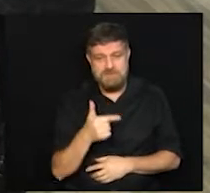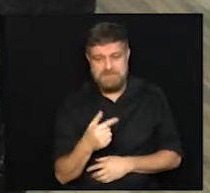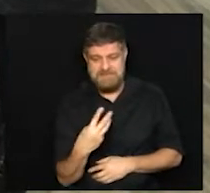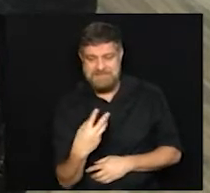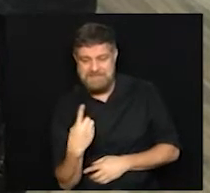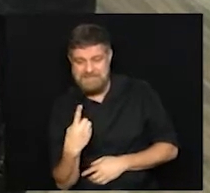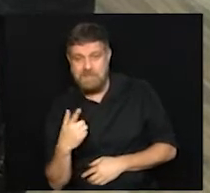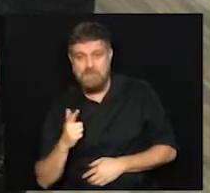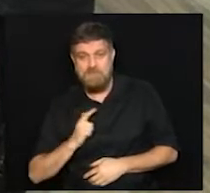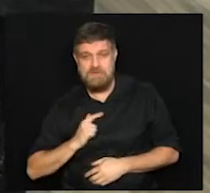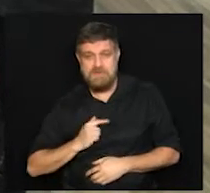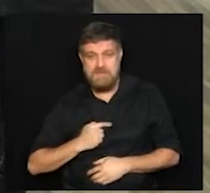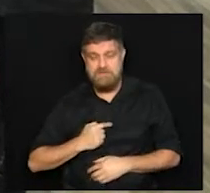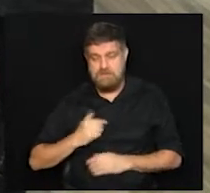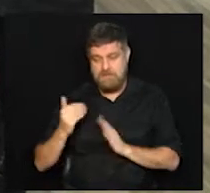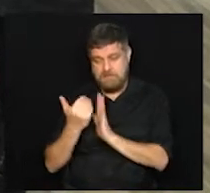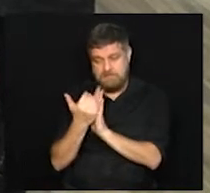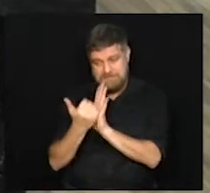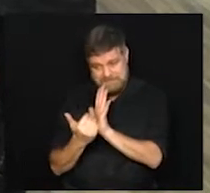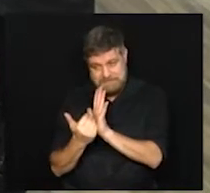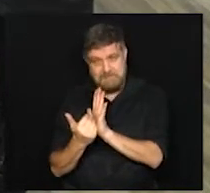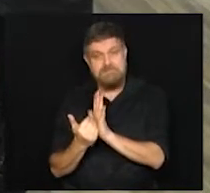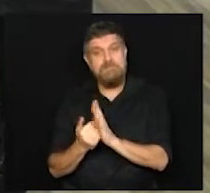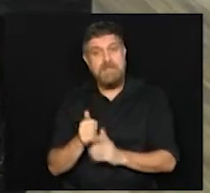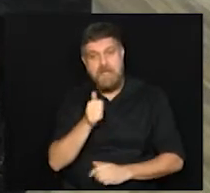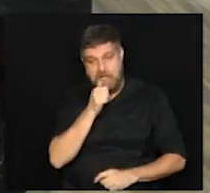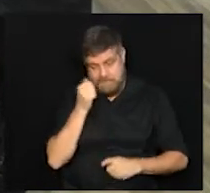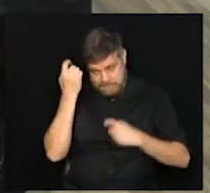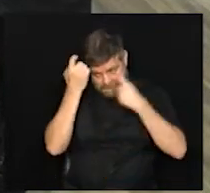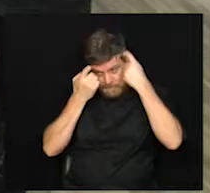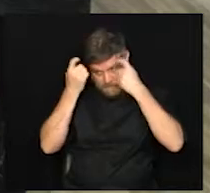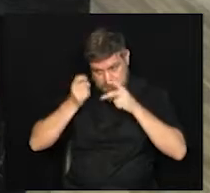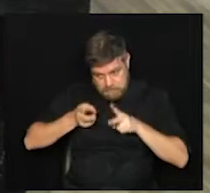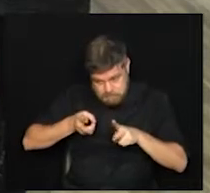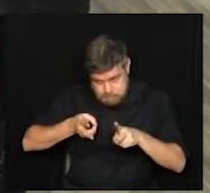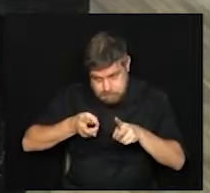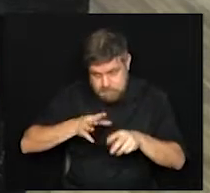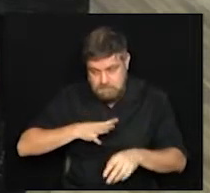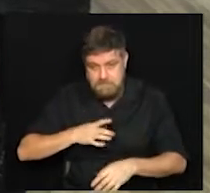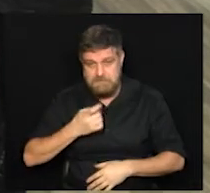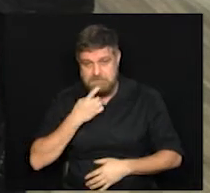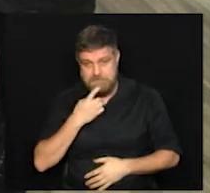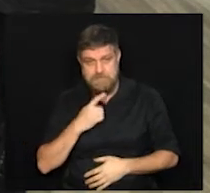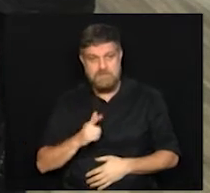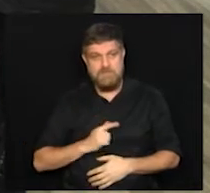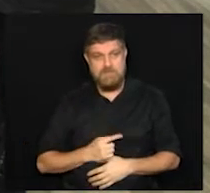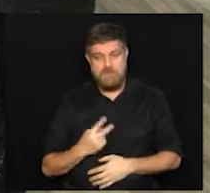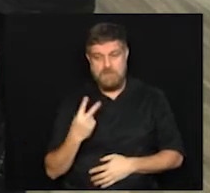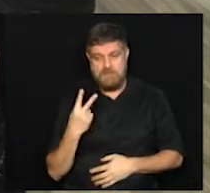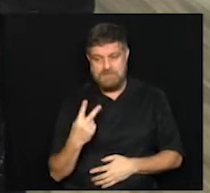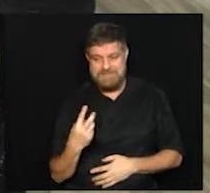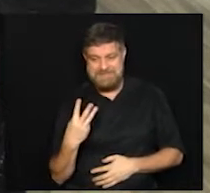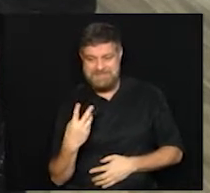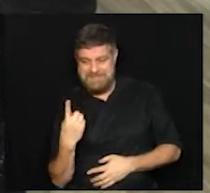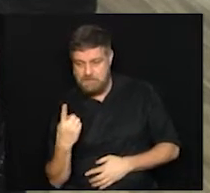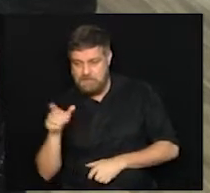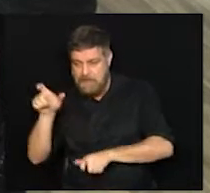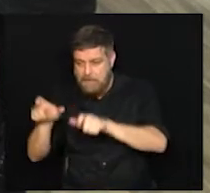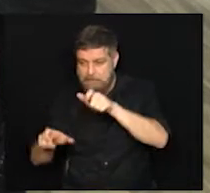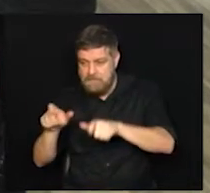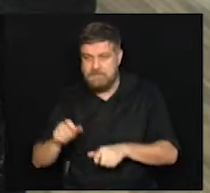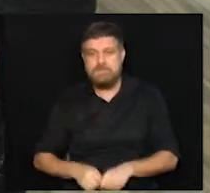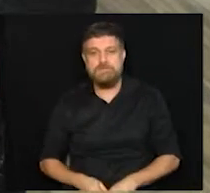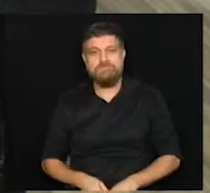Tivemos uma queda, mas ainda segue preocupante na cidade de Campinas, mas 231 pessoas